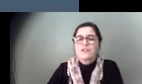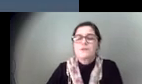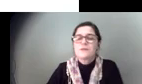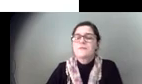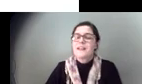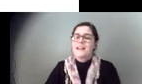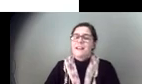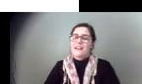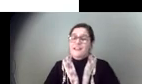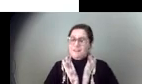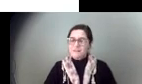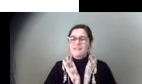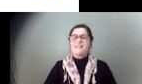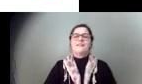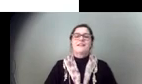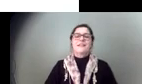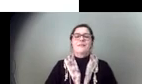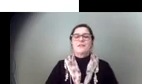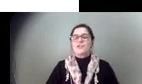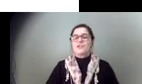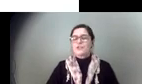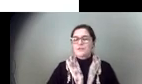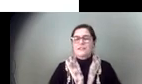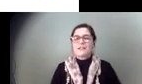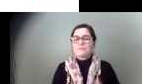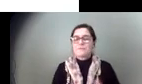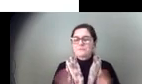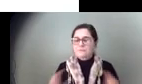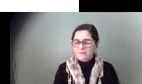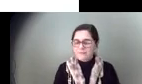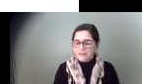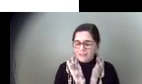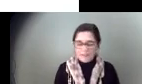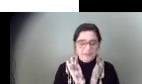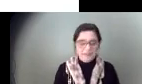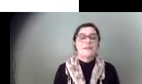nossa sétima, a TPC, que é para a gente conseguir